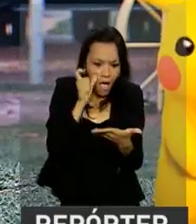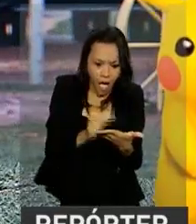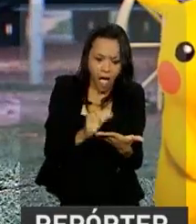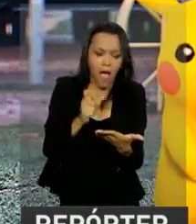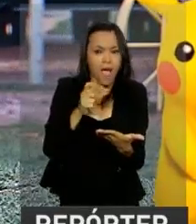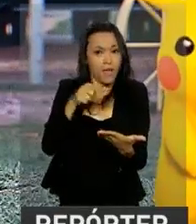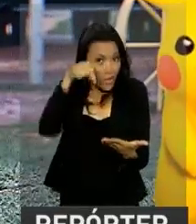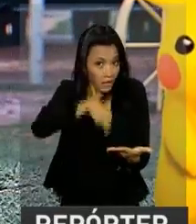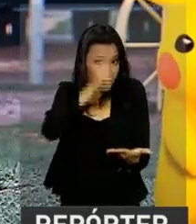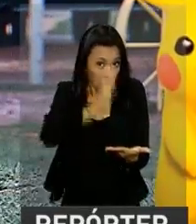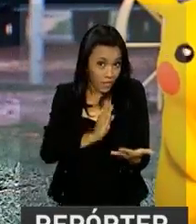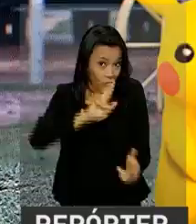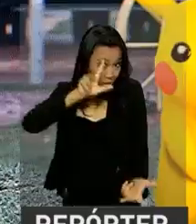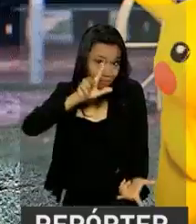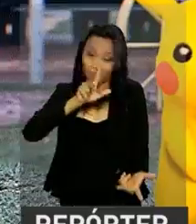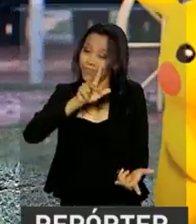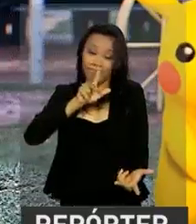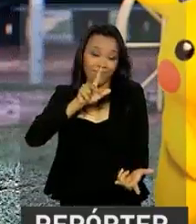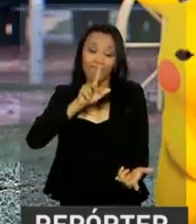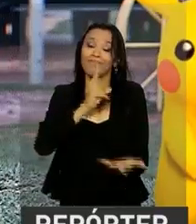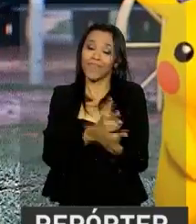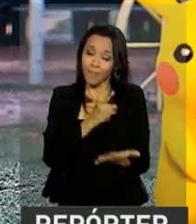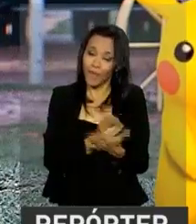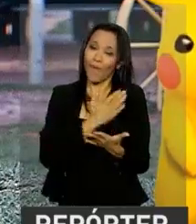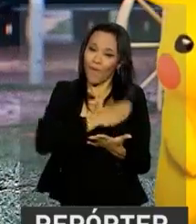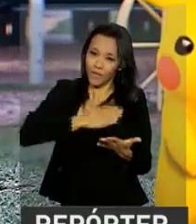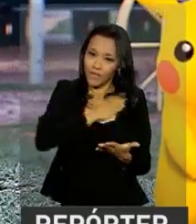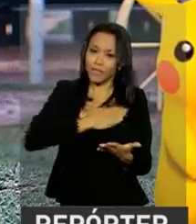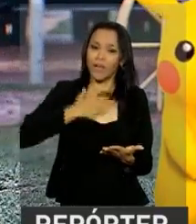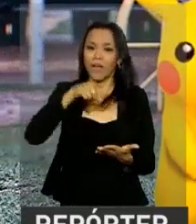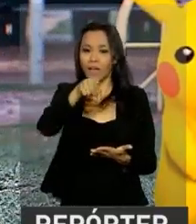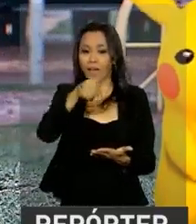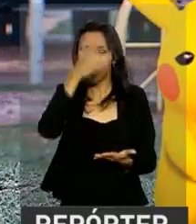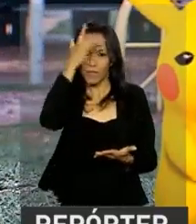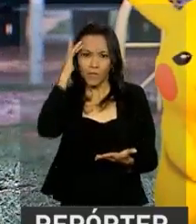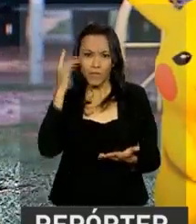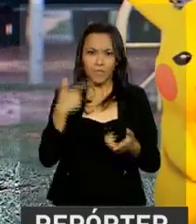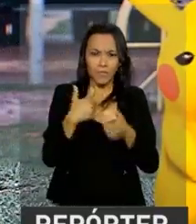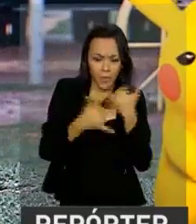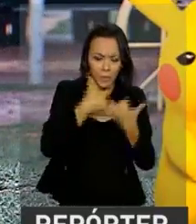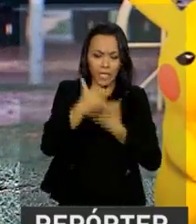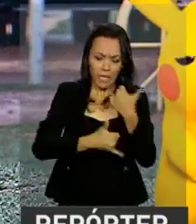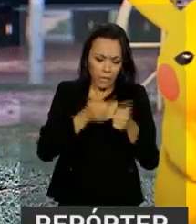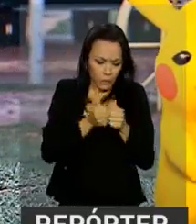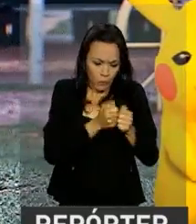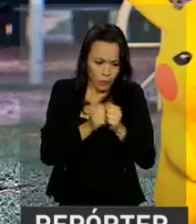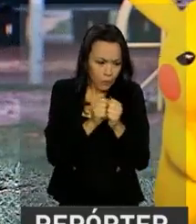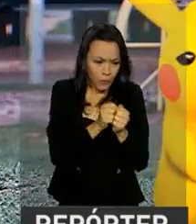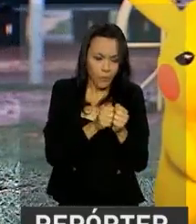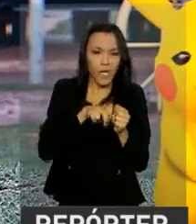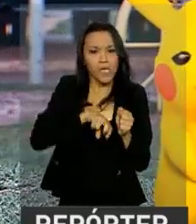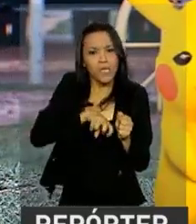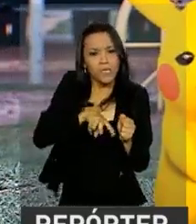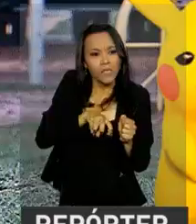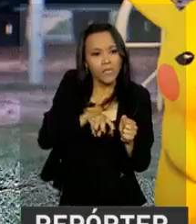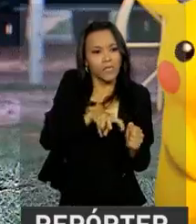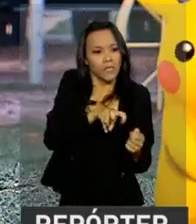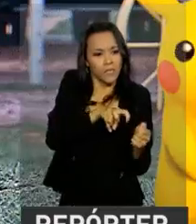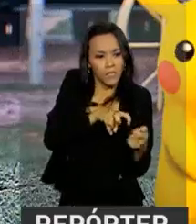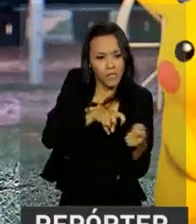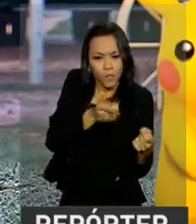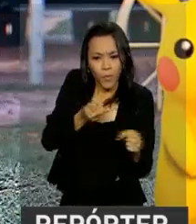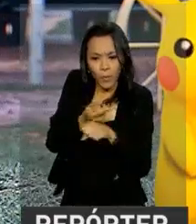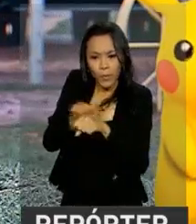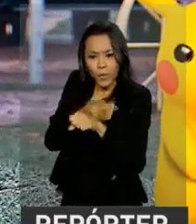aqui no Brasil não foi diferente. O aplicativo chega a mudar a rotina dos jogadores, que fazem longas caminhadas na